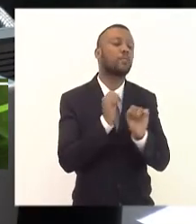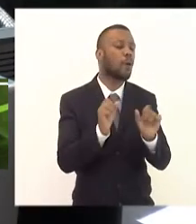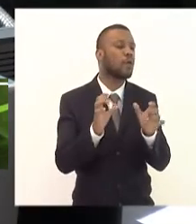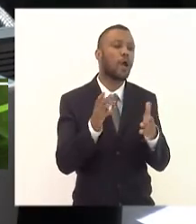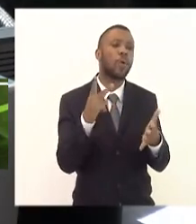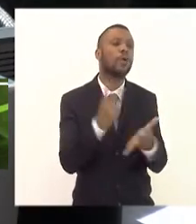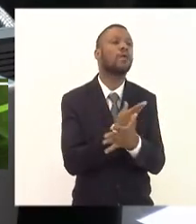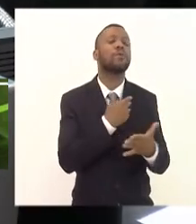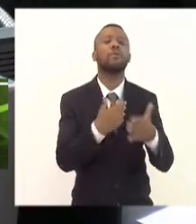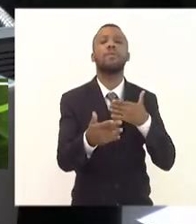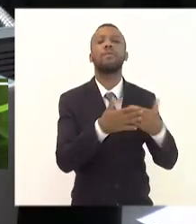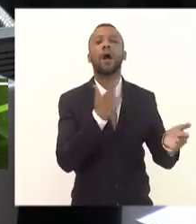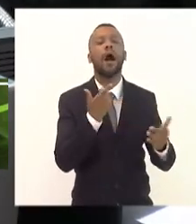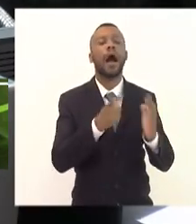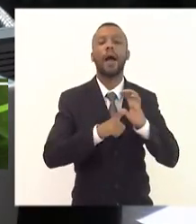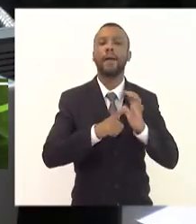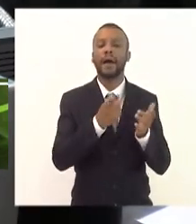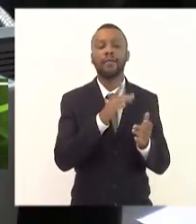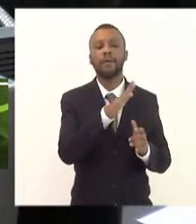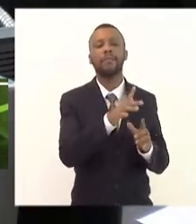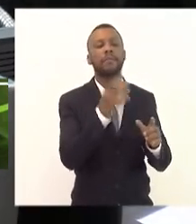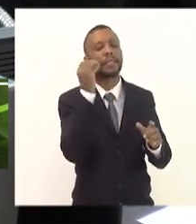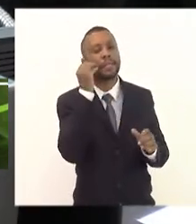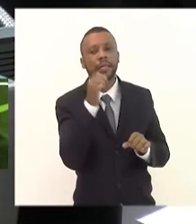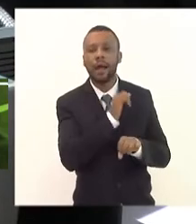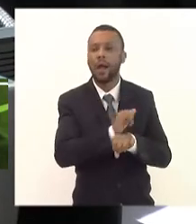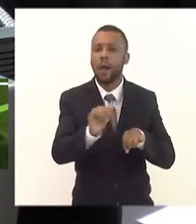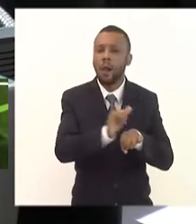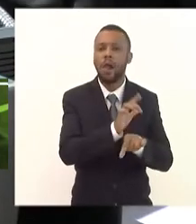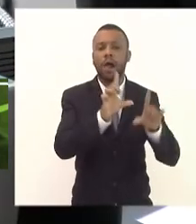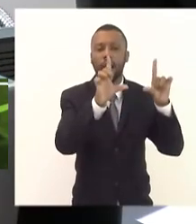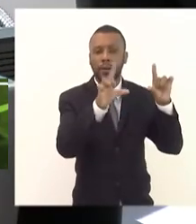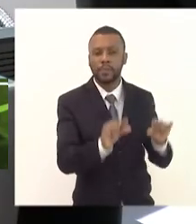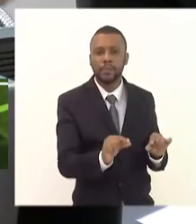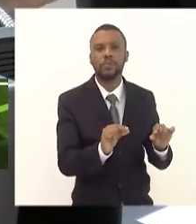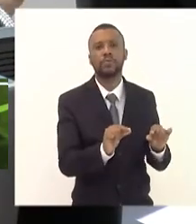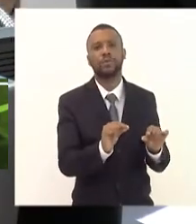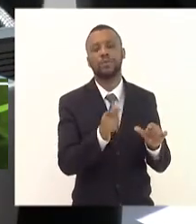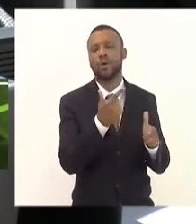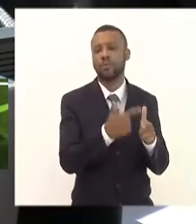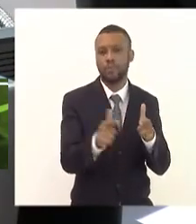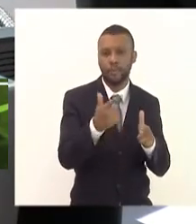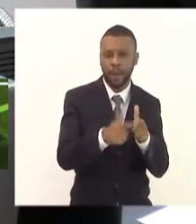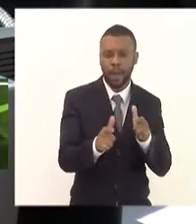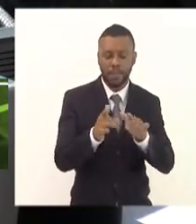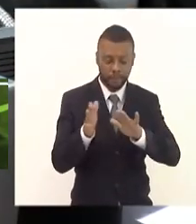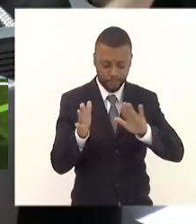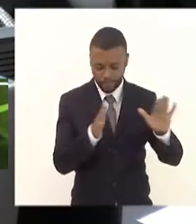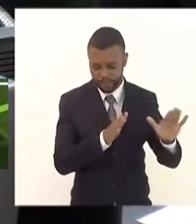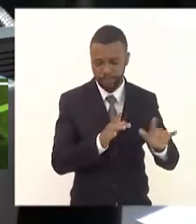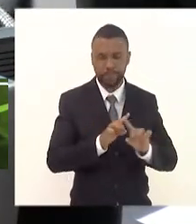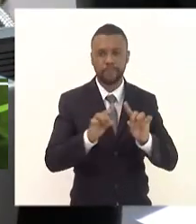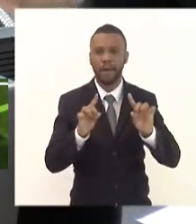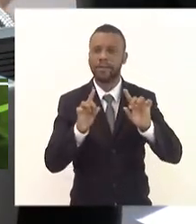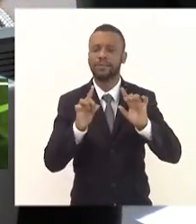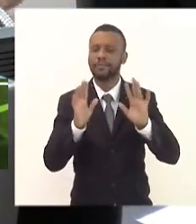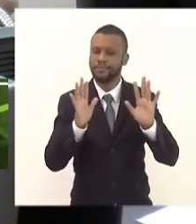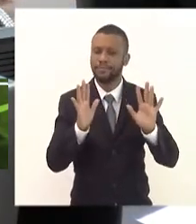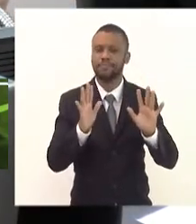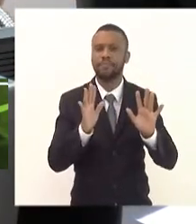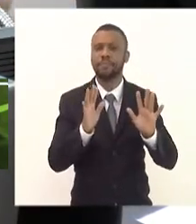máquinas vão para limpar o que está ali, enfim, minorar, enfim, para depois programar o correto. Mas tirando as calamidades